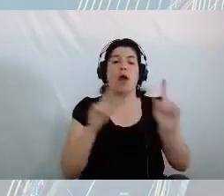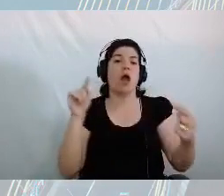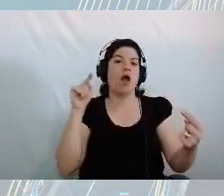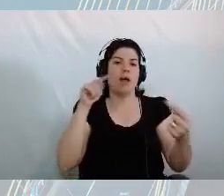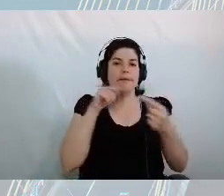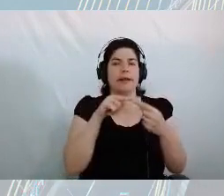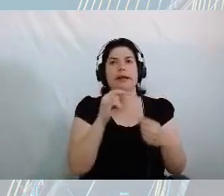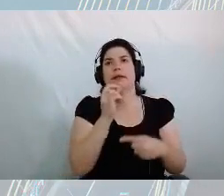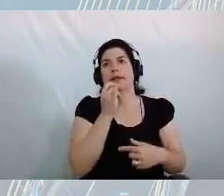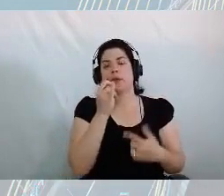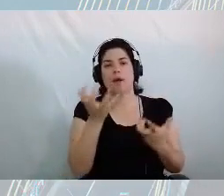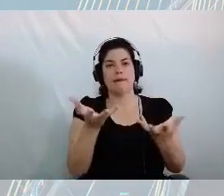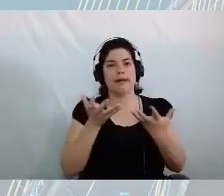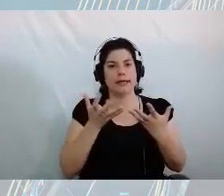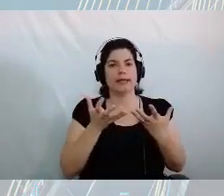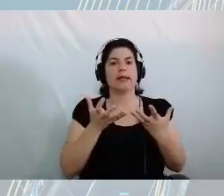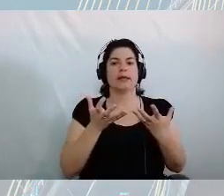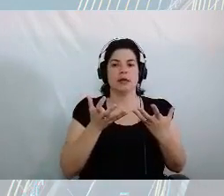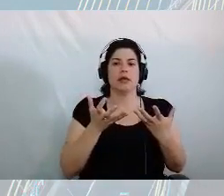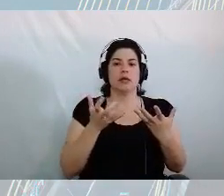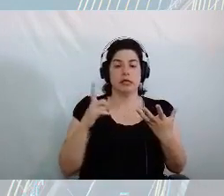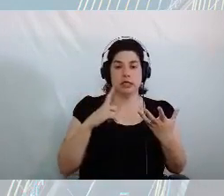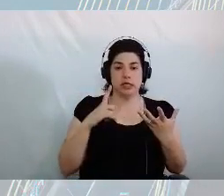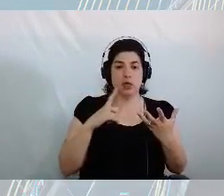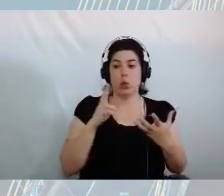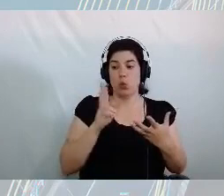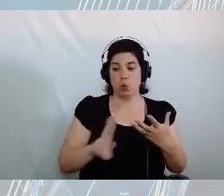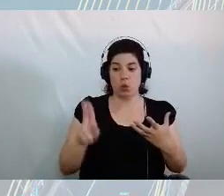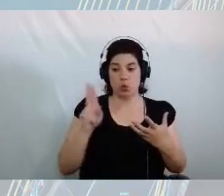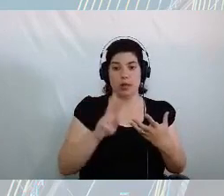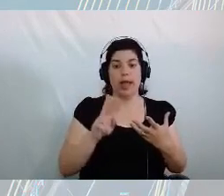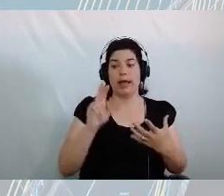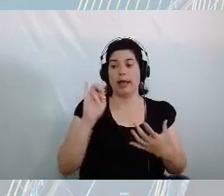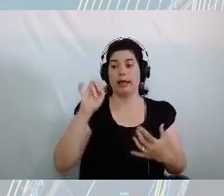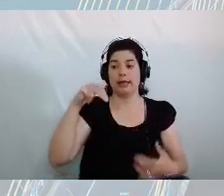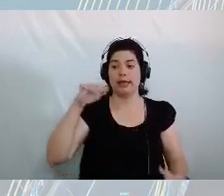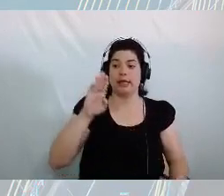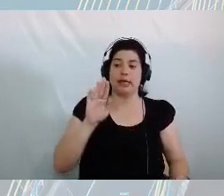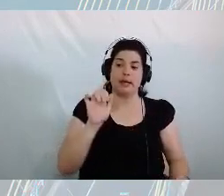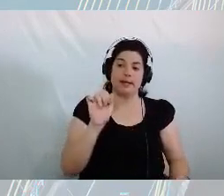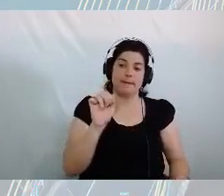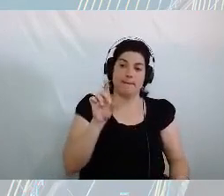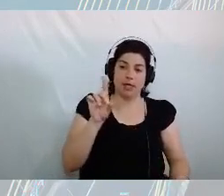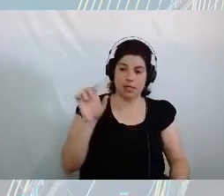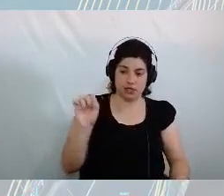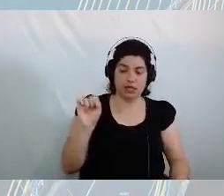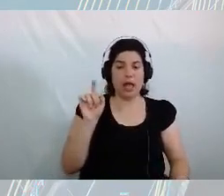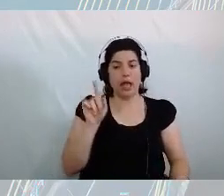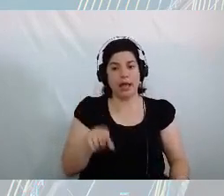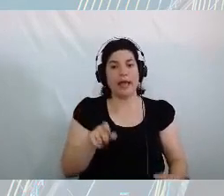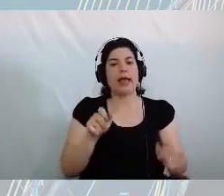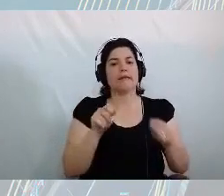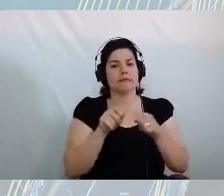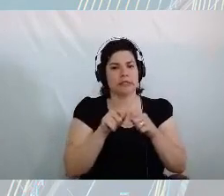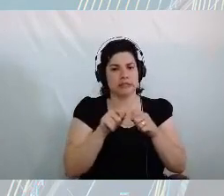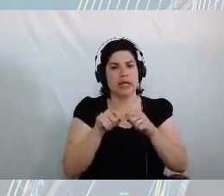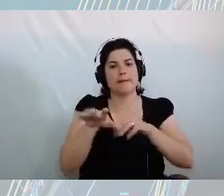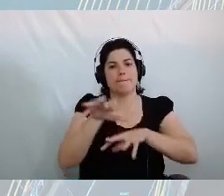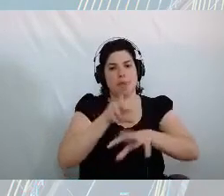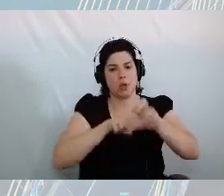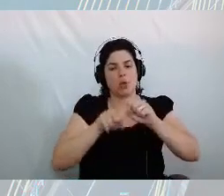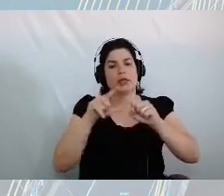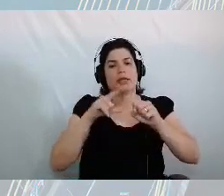queremos fazer a predição de churn. Eu consigo utilizar esses embeddings que foram extraídos aqui do modelo